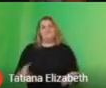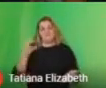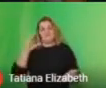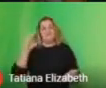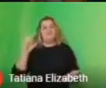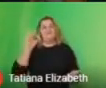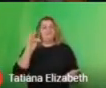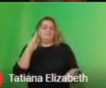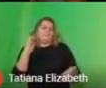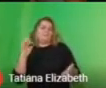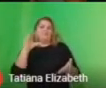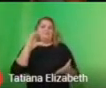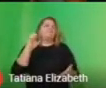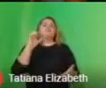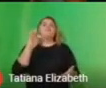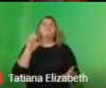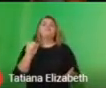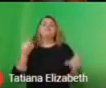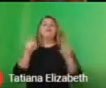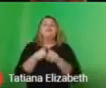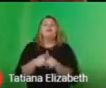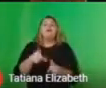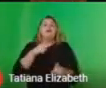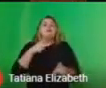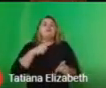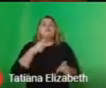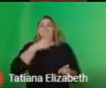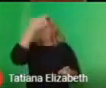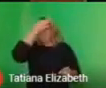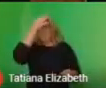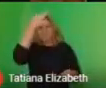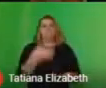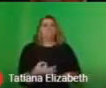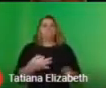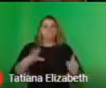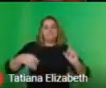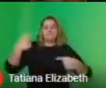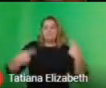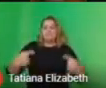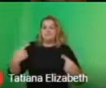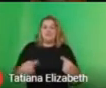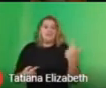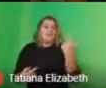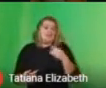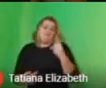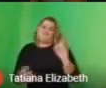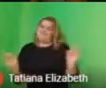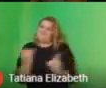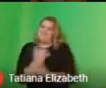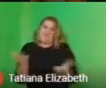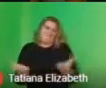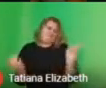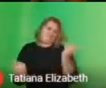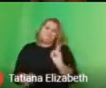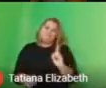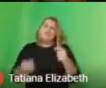CFES, a gente tem plena convicção de que esse debate não se encerra aqui. Que é